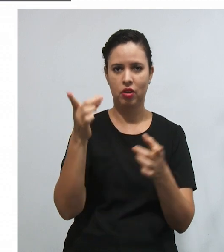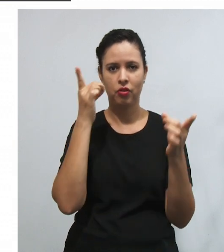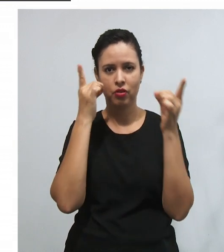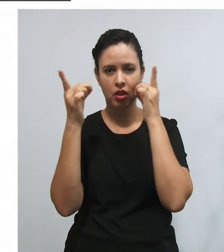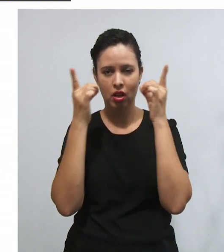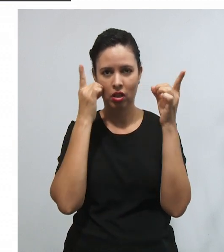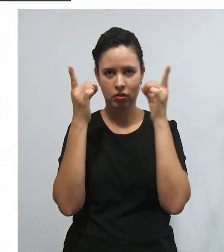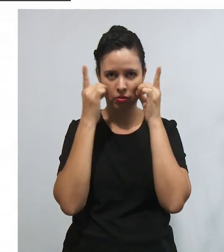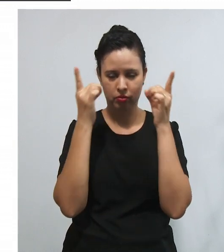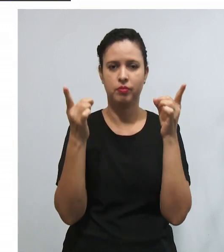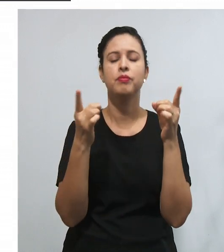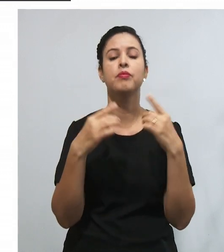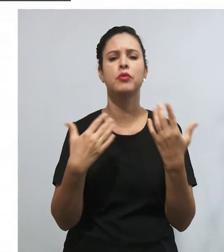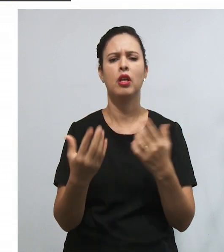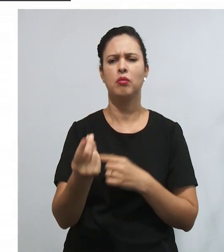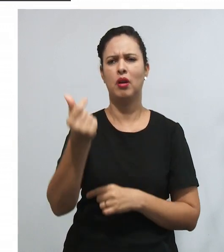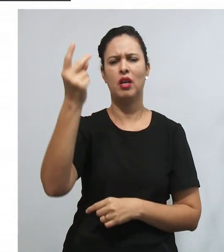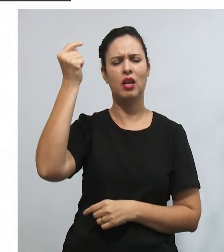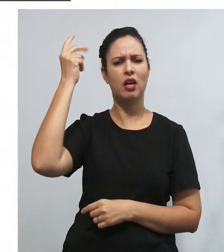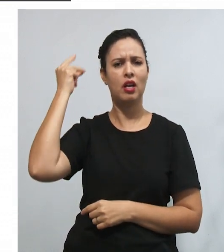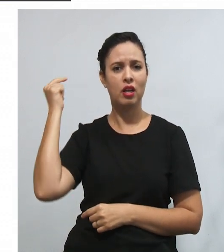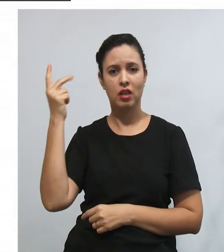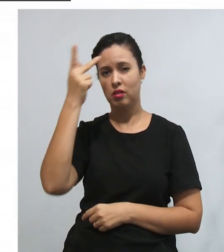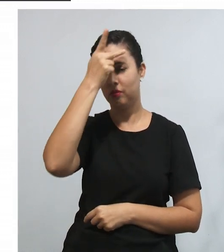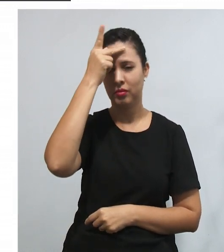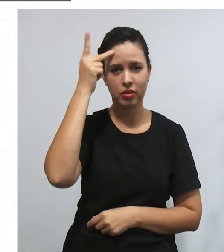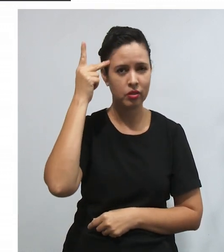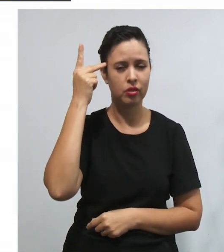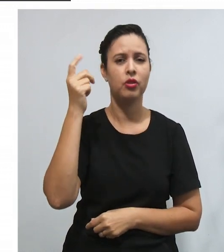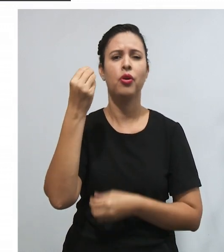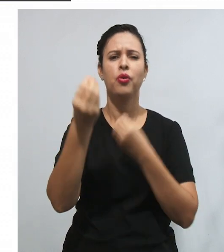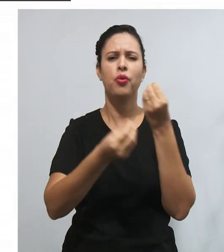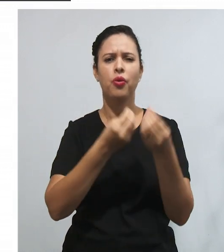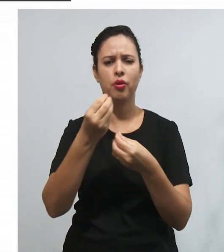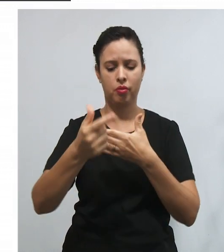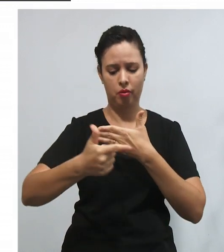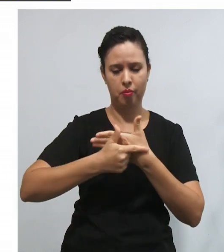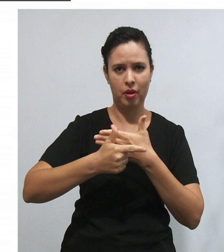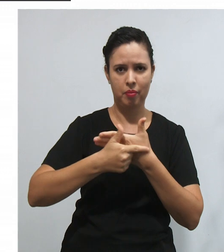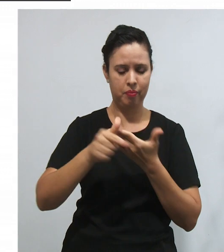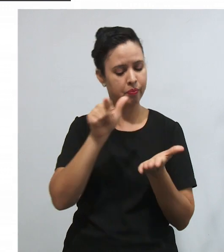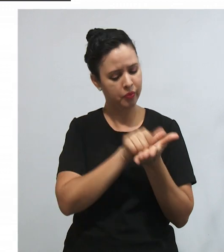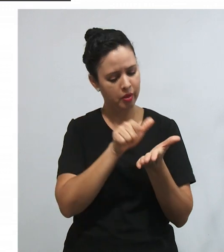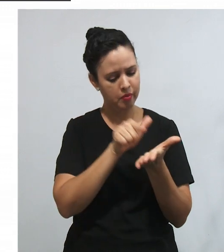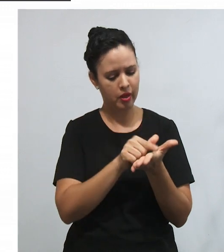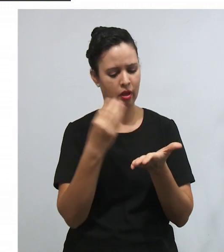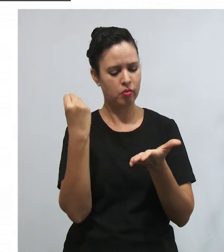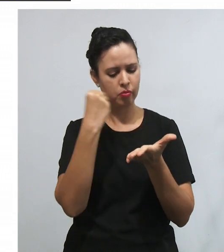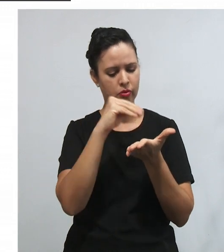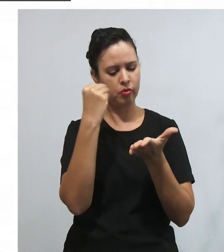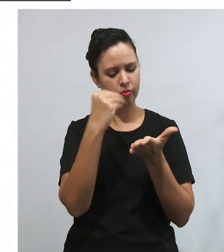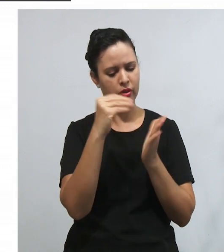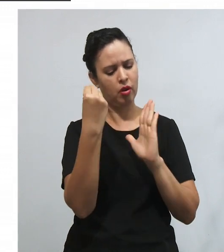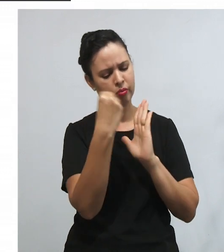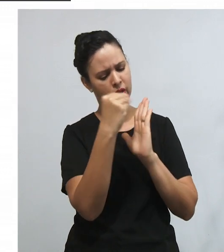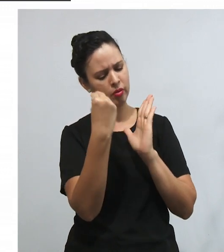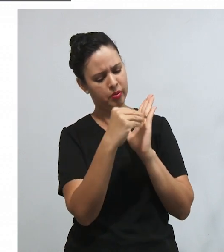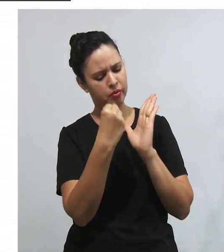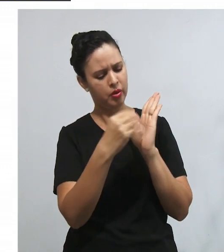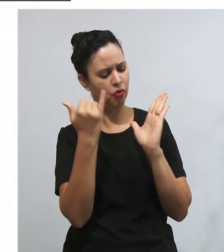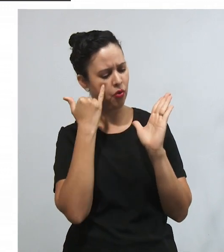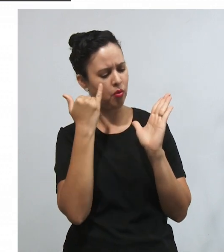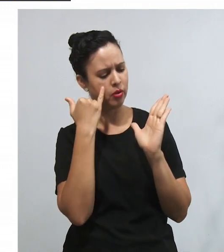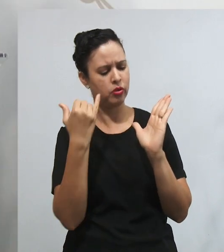manual, né? Então, se a gente parar para pensar, tudo aquilo era feito no papel, né? Então, as pessoas colocavam no papel as informações,